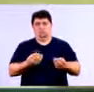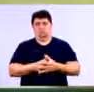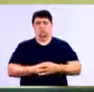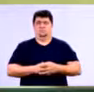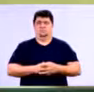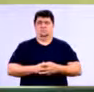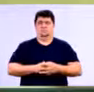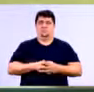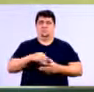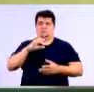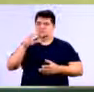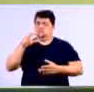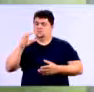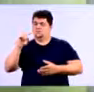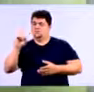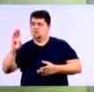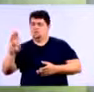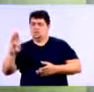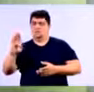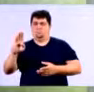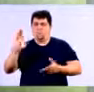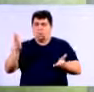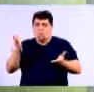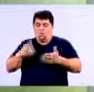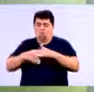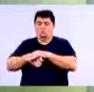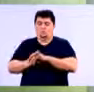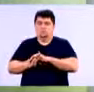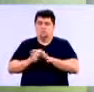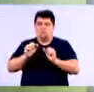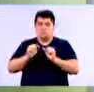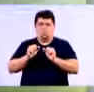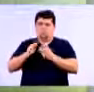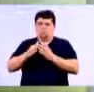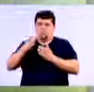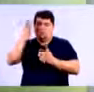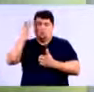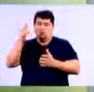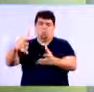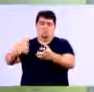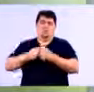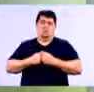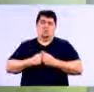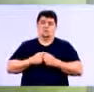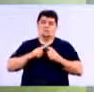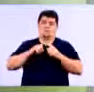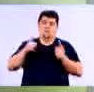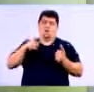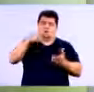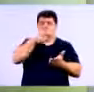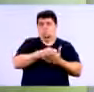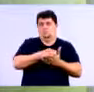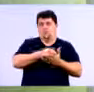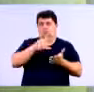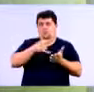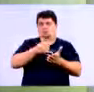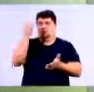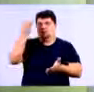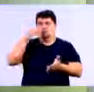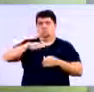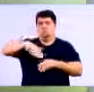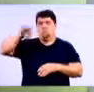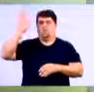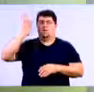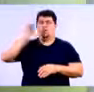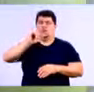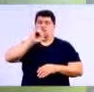Investir em CDB. Investir hoje. Posso resgatar amanhã. Só que você vai pagar uma alíquota de imposto maior para o imposto